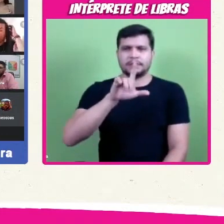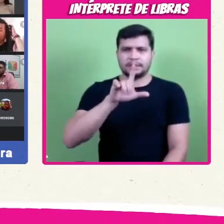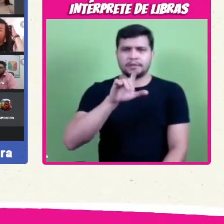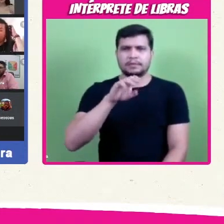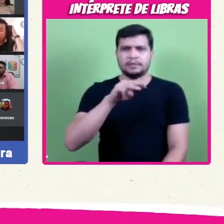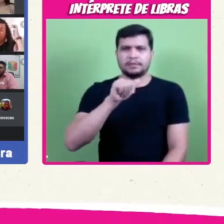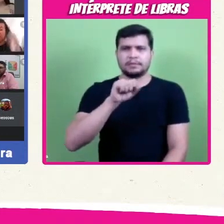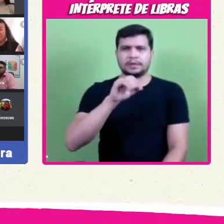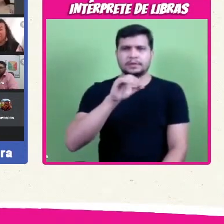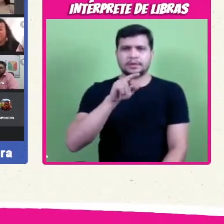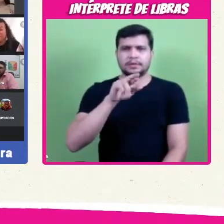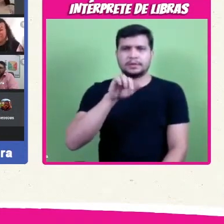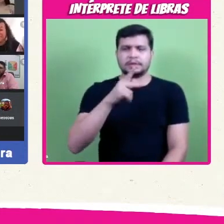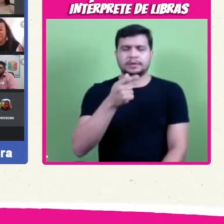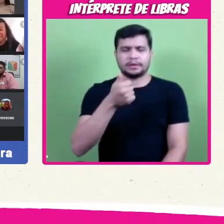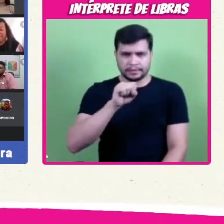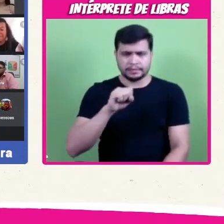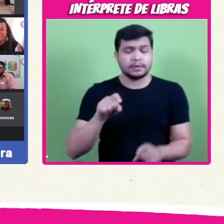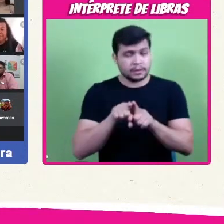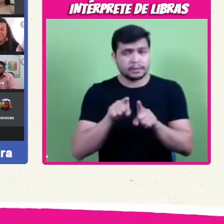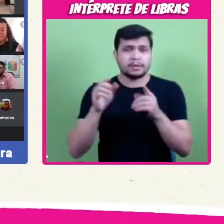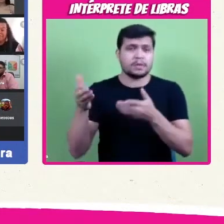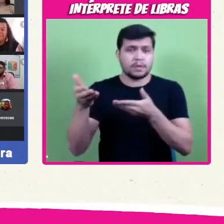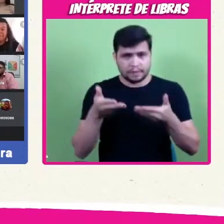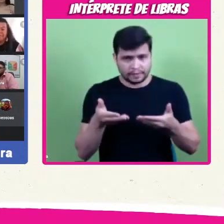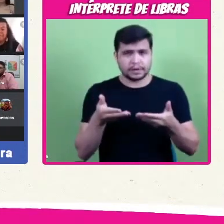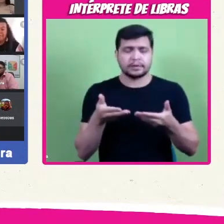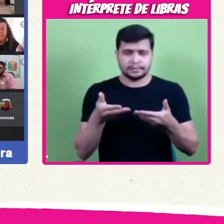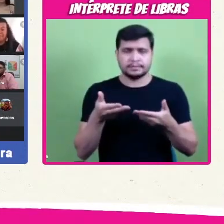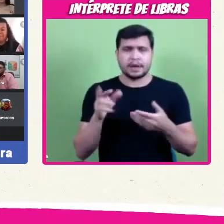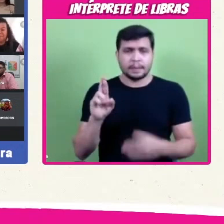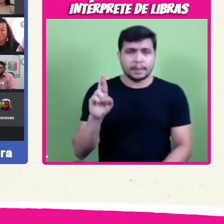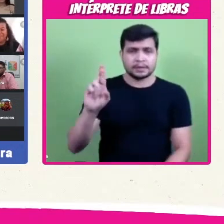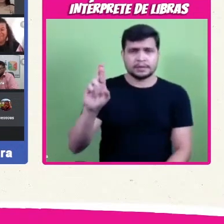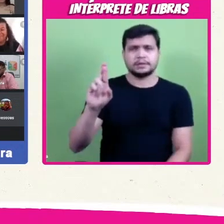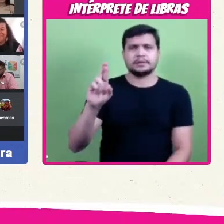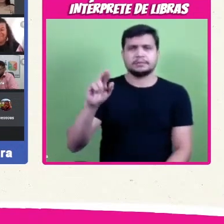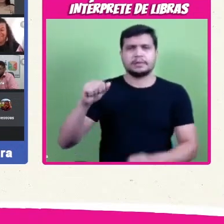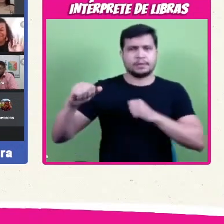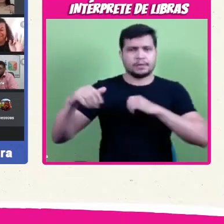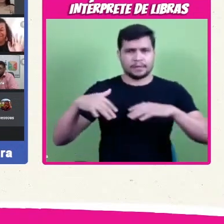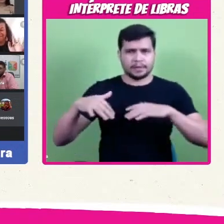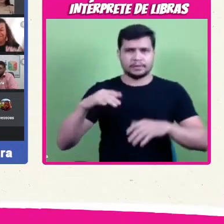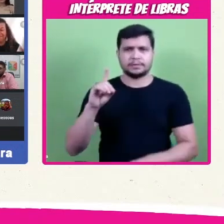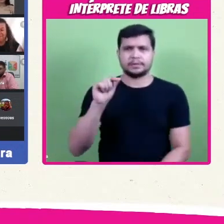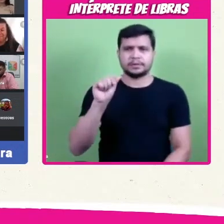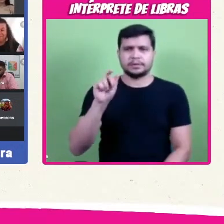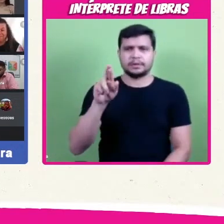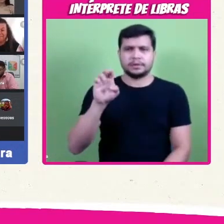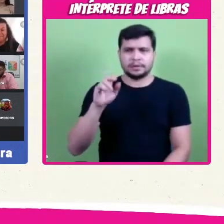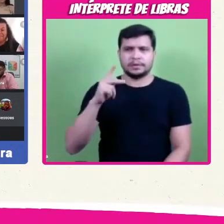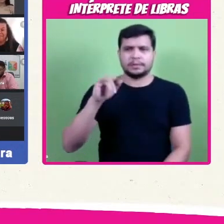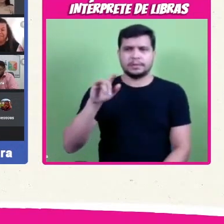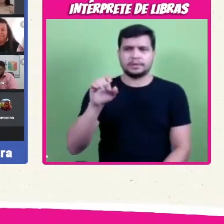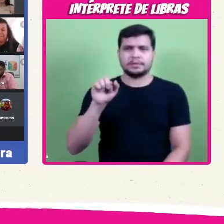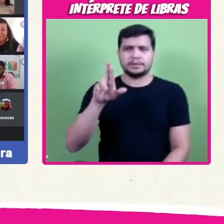e convidar também a representante do Forable, Dari Bezerra.